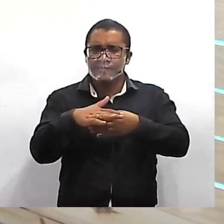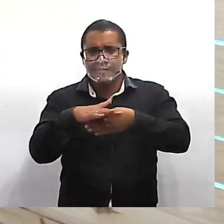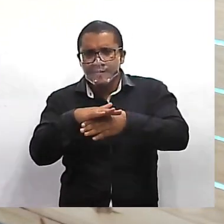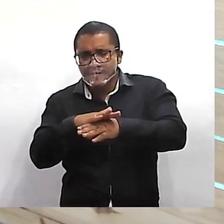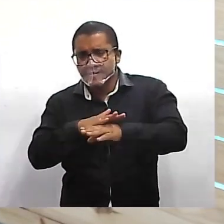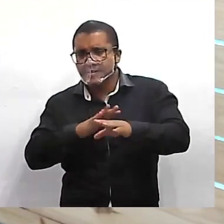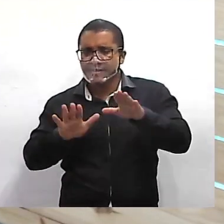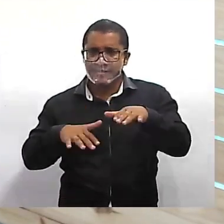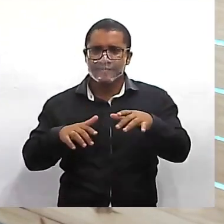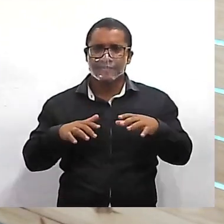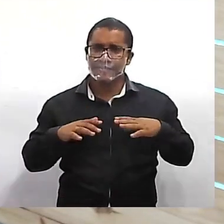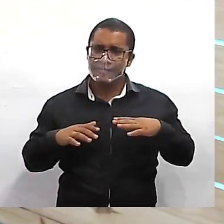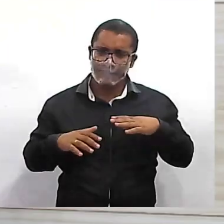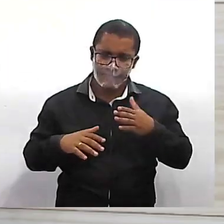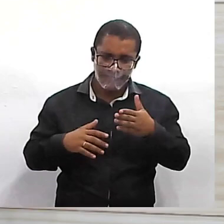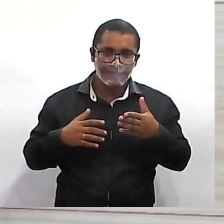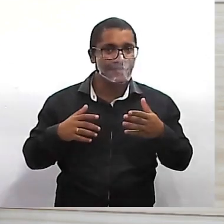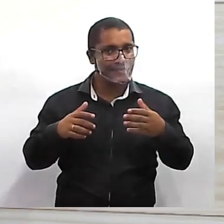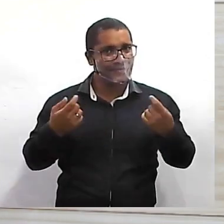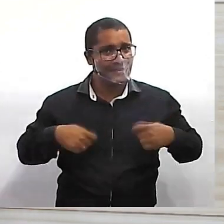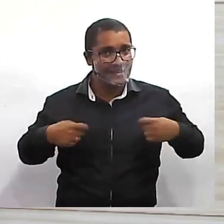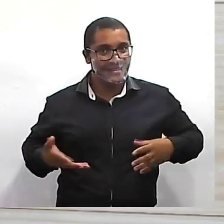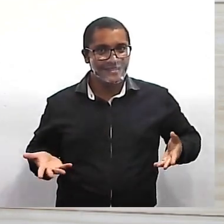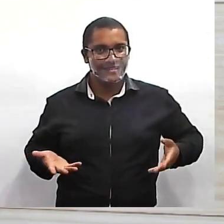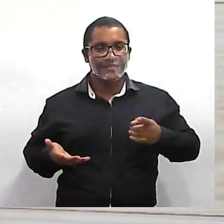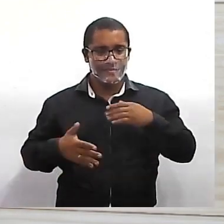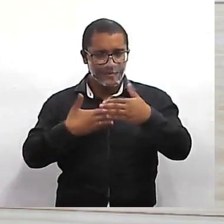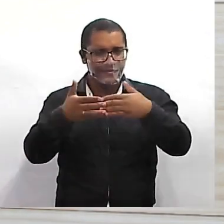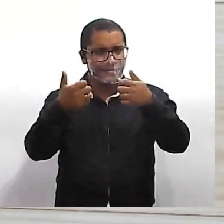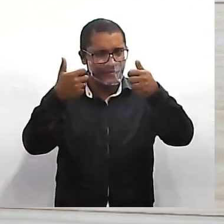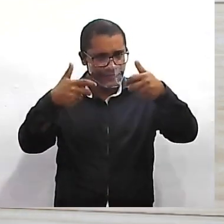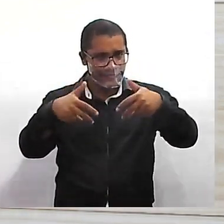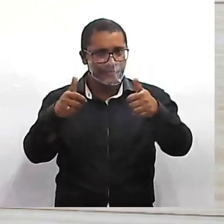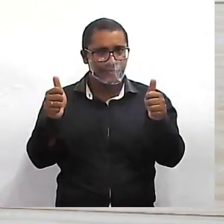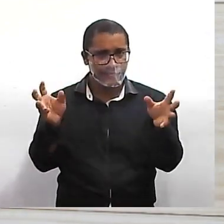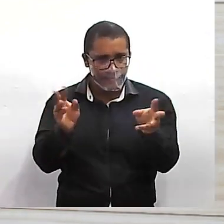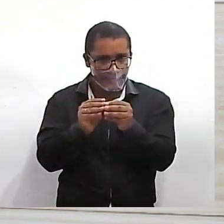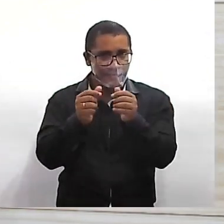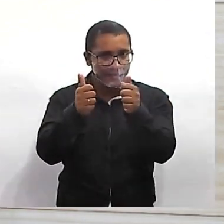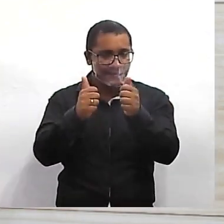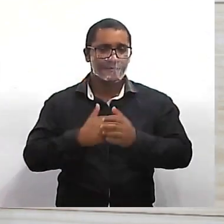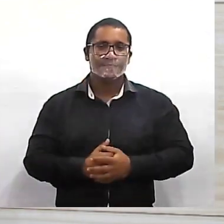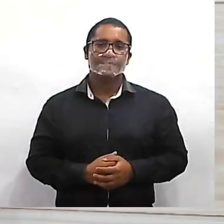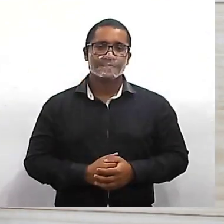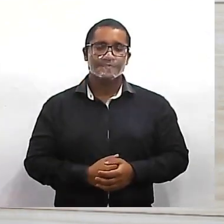Mas a gente vai falar daqui a pouquinho sobre isso. Tá joia? Eu não vou dar spoiler, não.